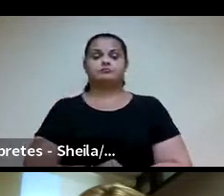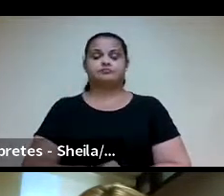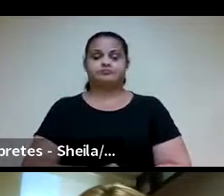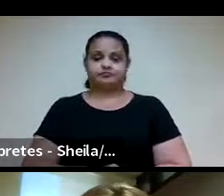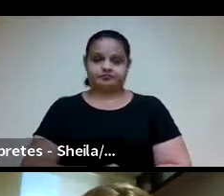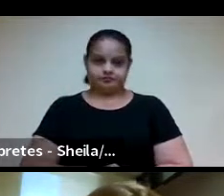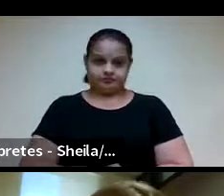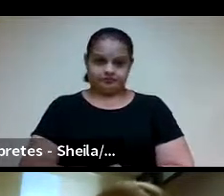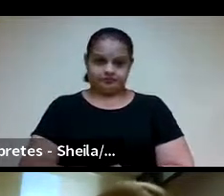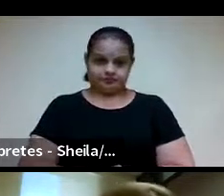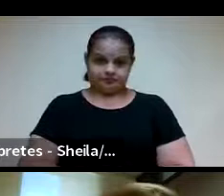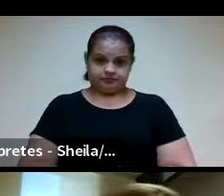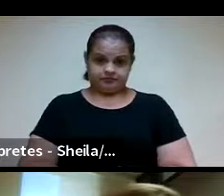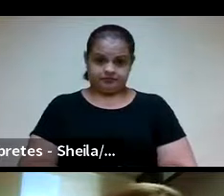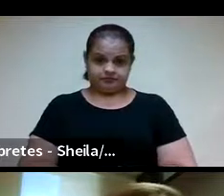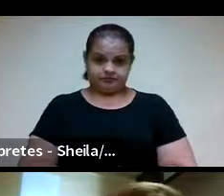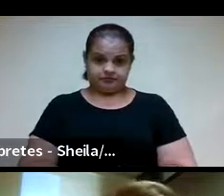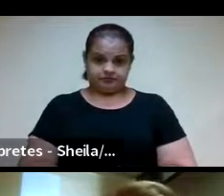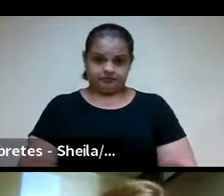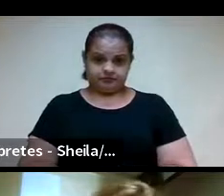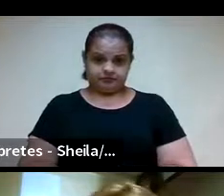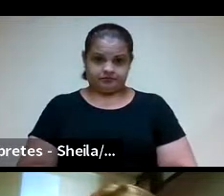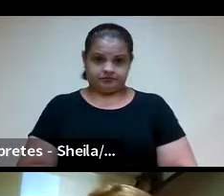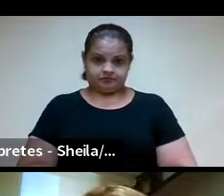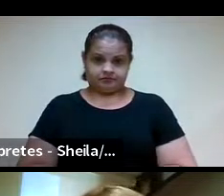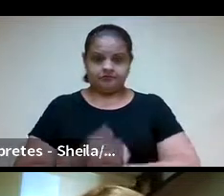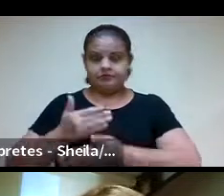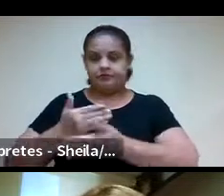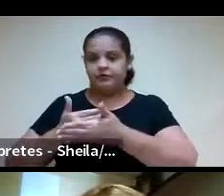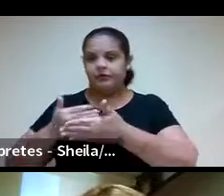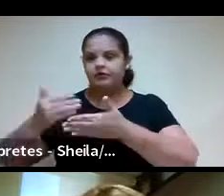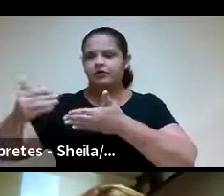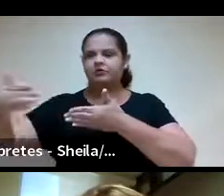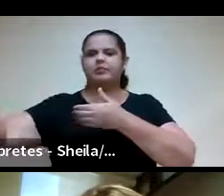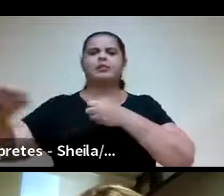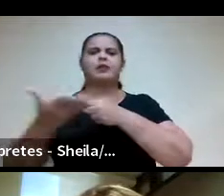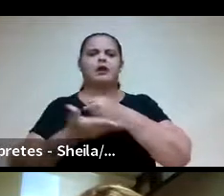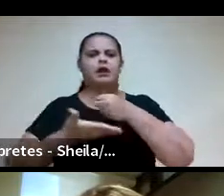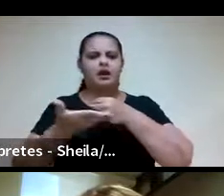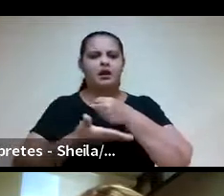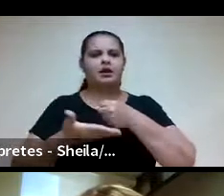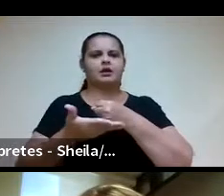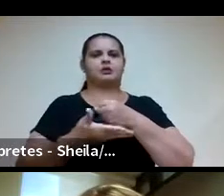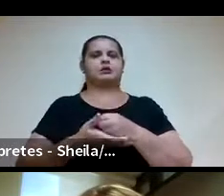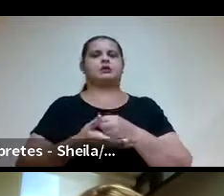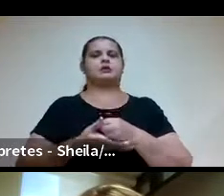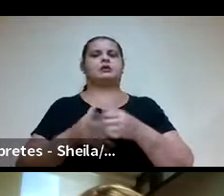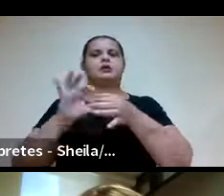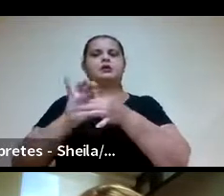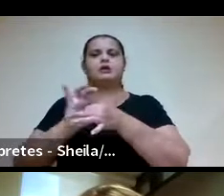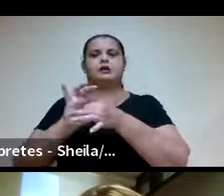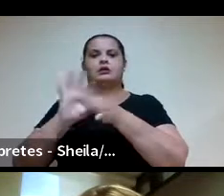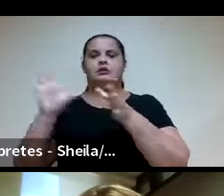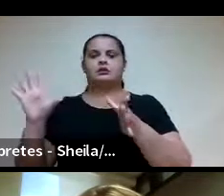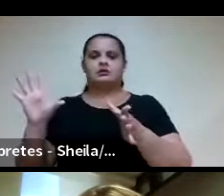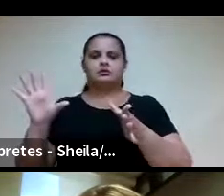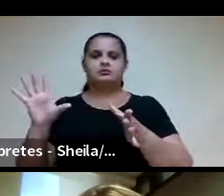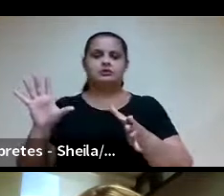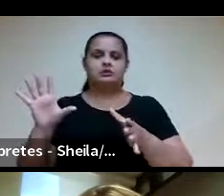a gente tem que partir do básico. Cerceamento de defesa, que